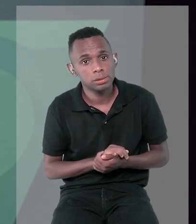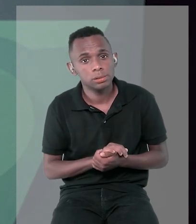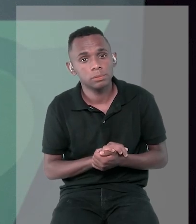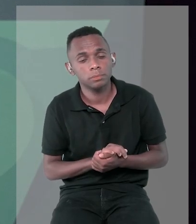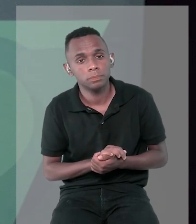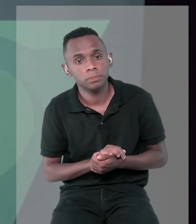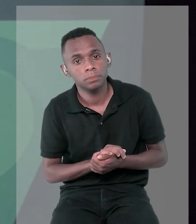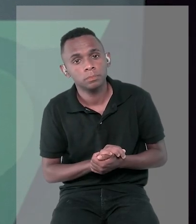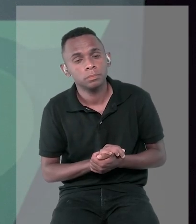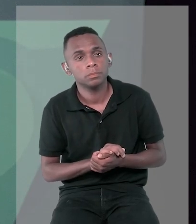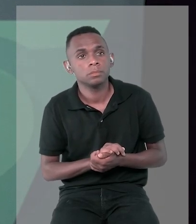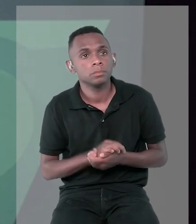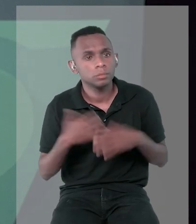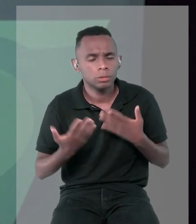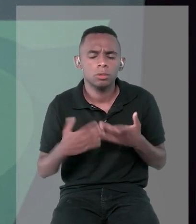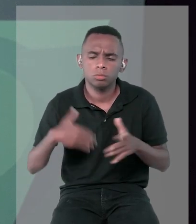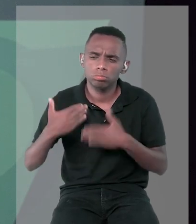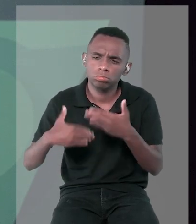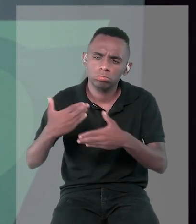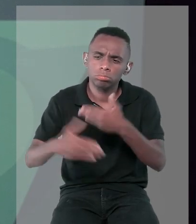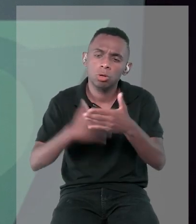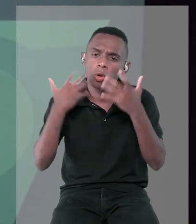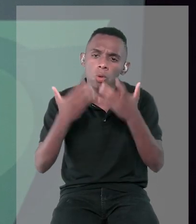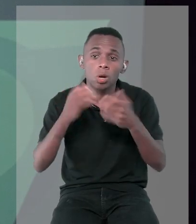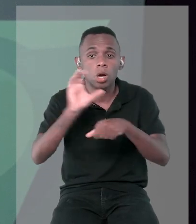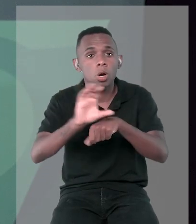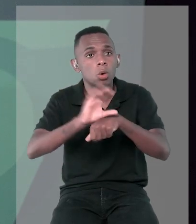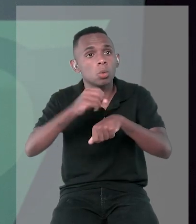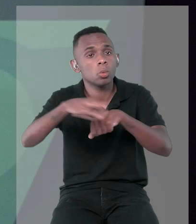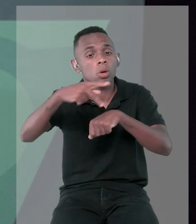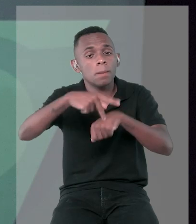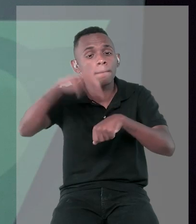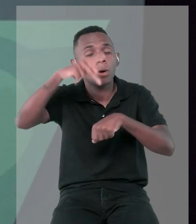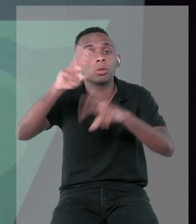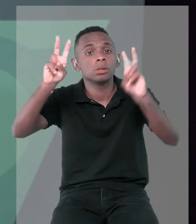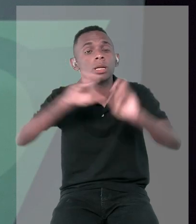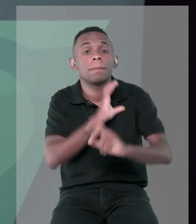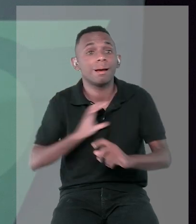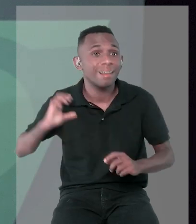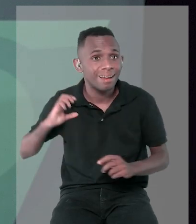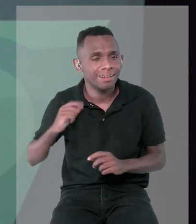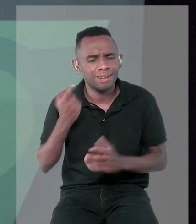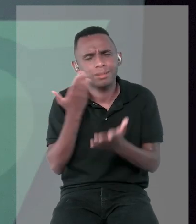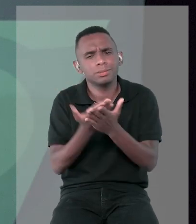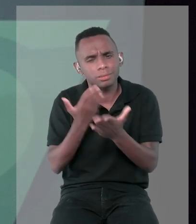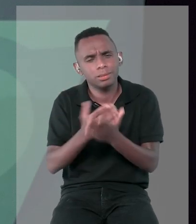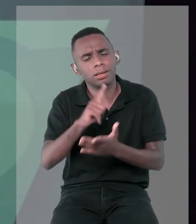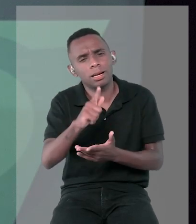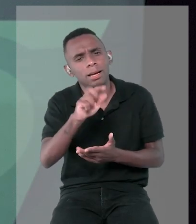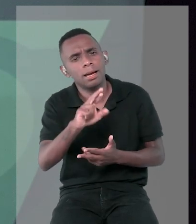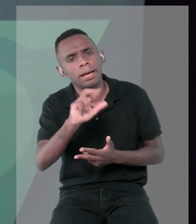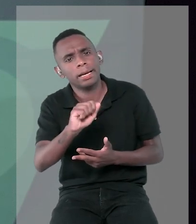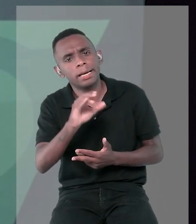Então, eu peguei esse embalo e eu falei, não, eu quero dar um curso de pós só sobre Clarice. Lá eles estudavam